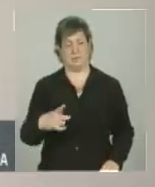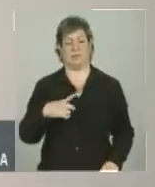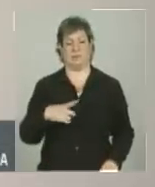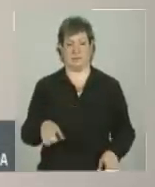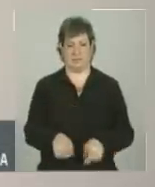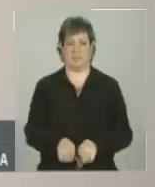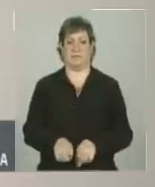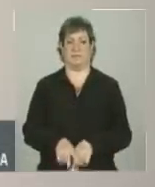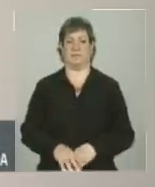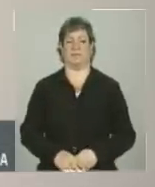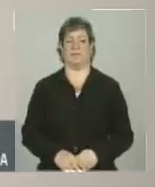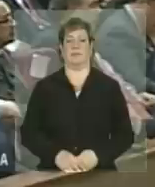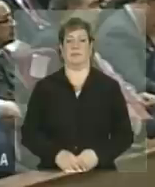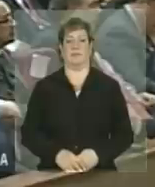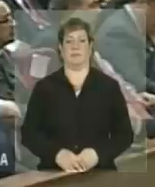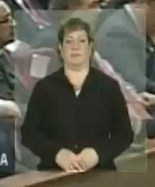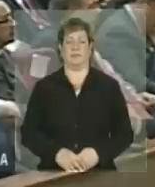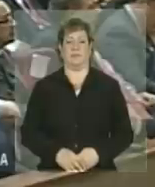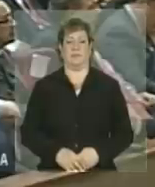de 2016.